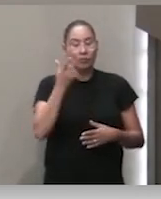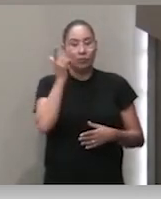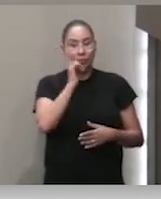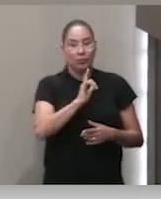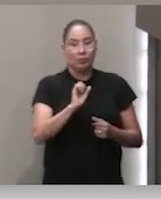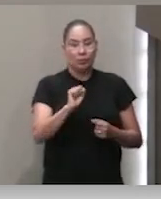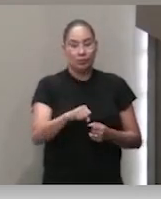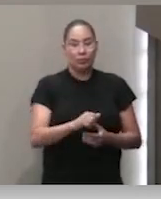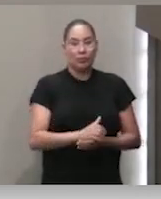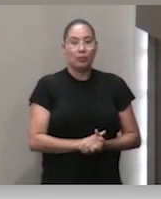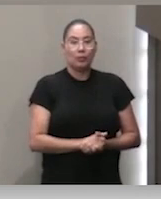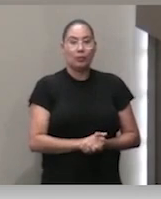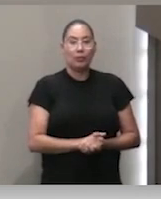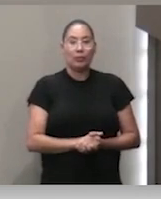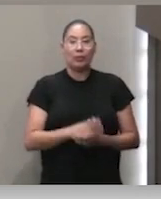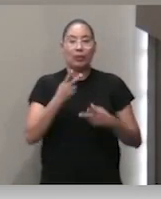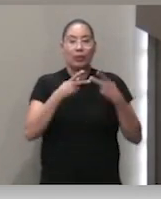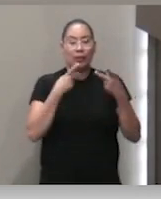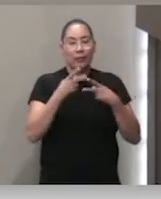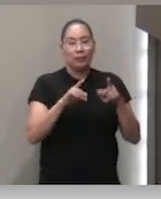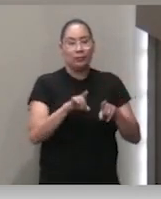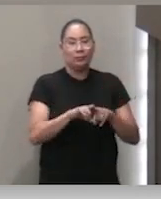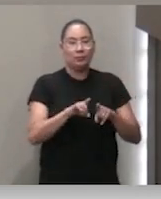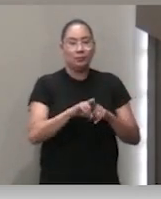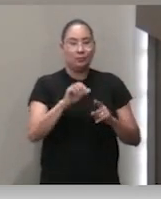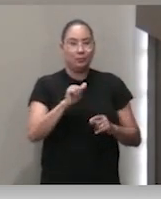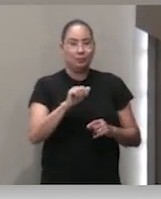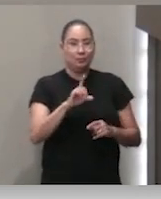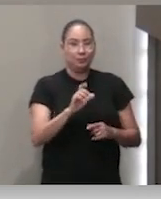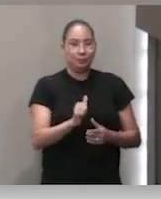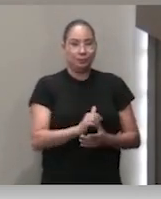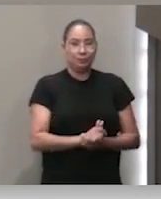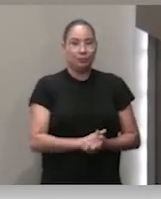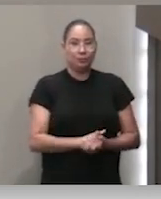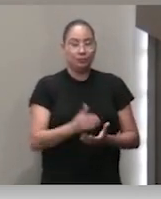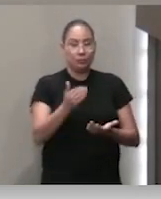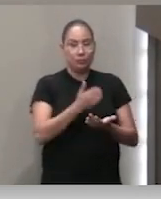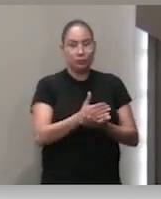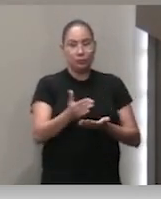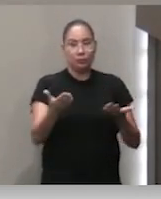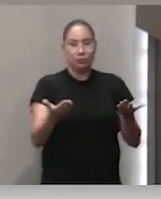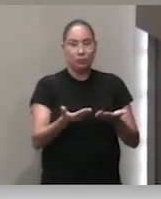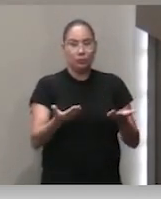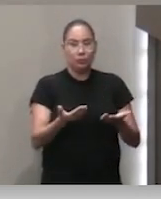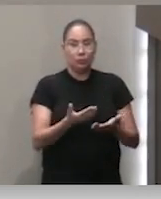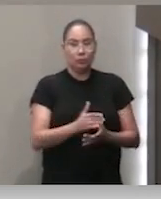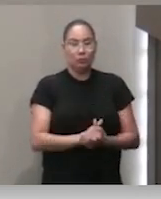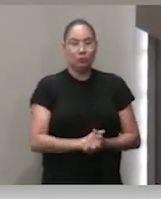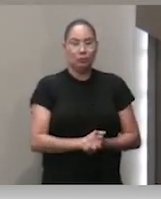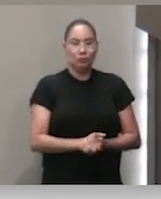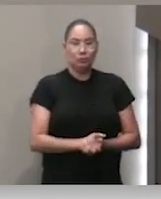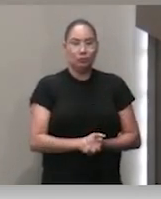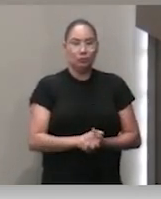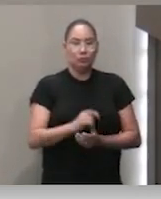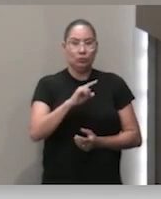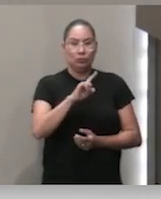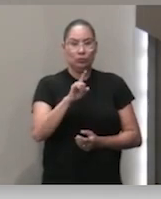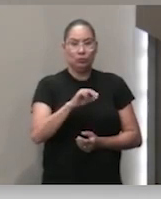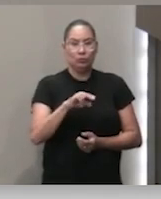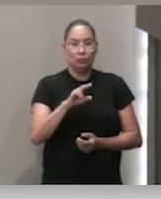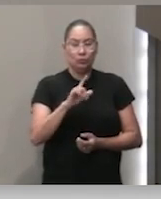implementar. E dizer aqui, vereadora Ada, vamos começar agora. O governador Zucco,